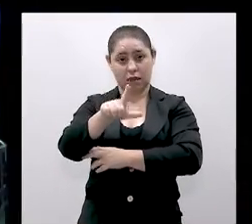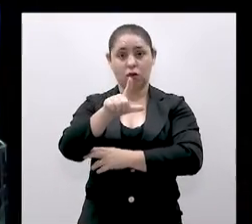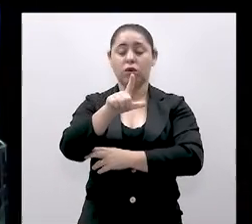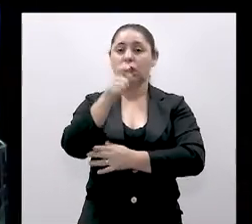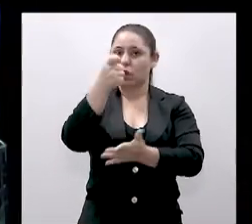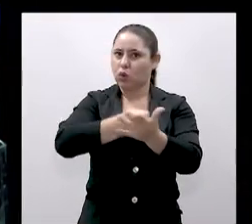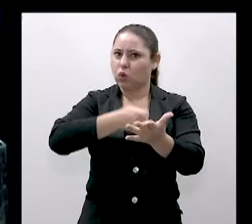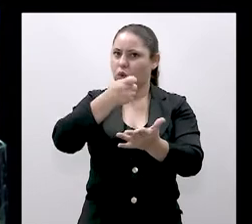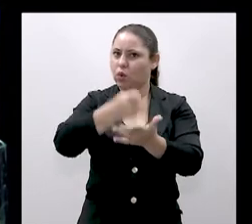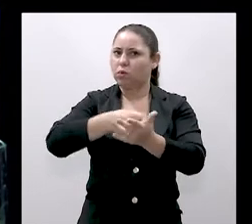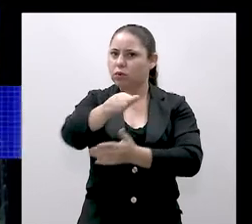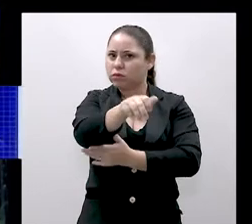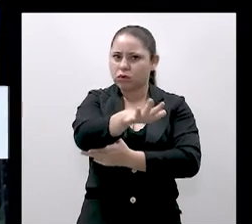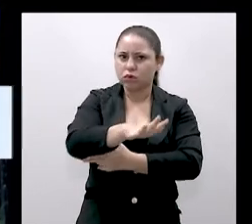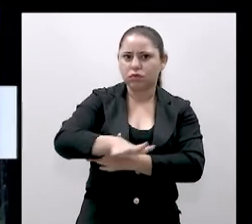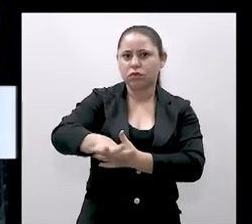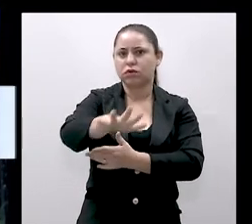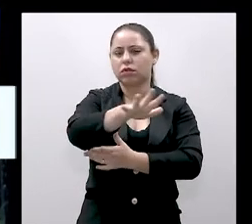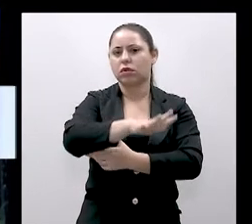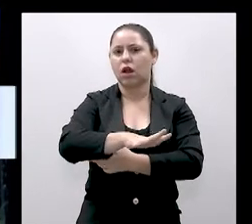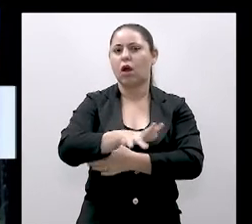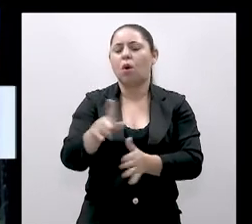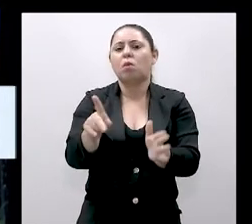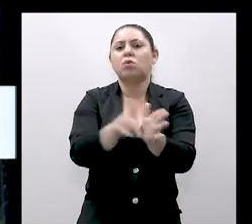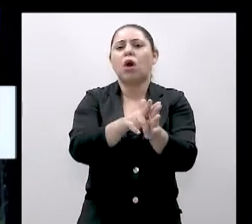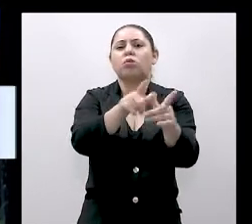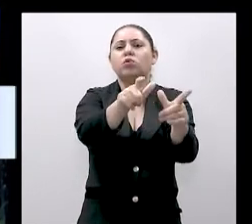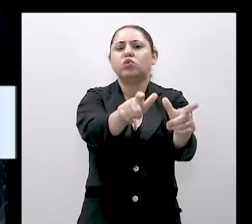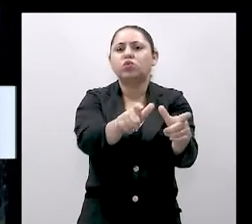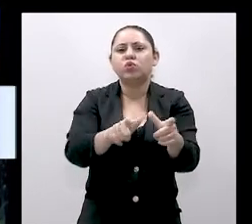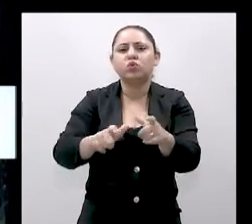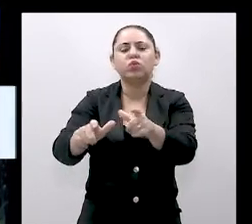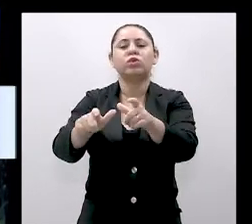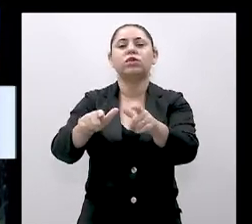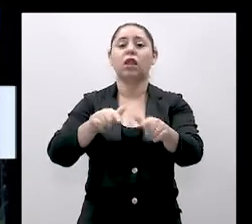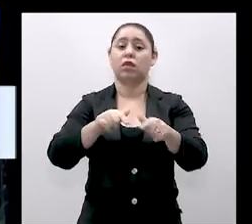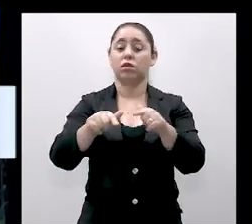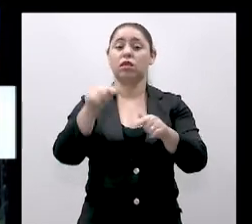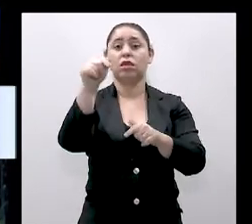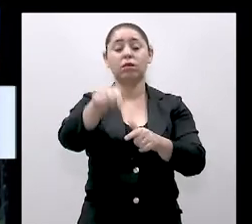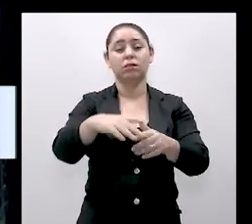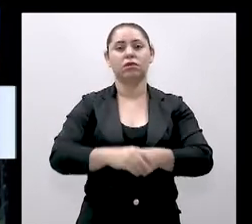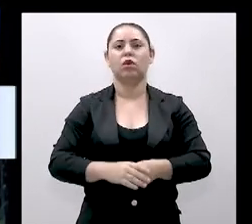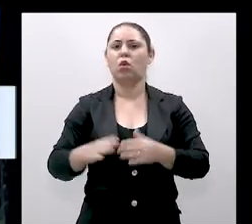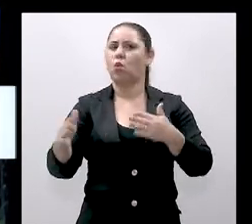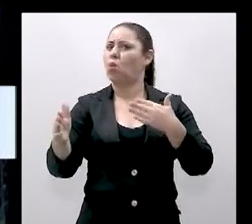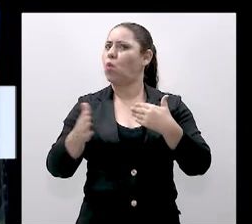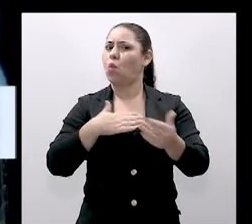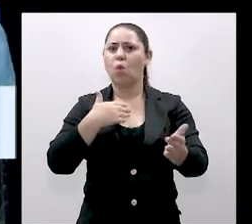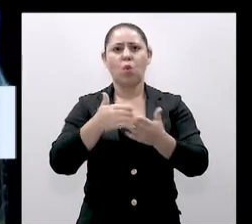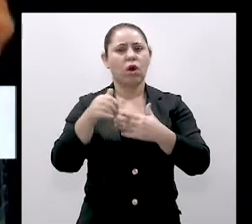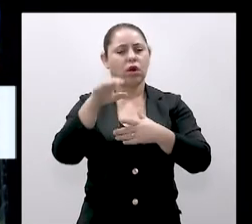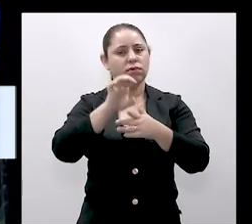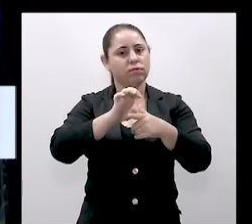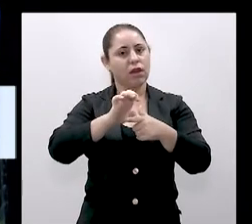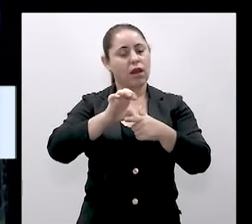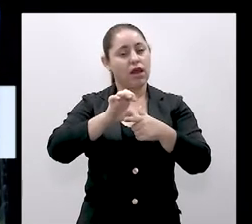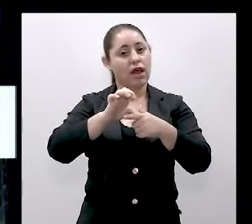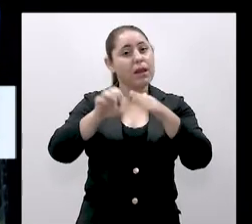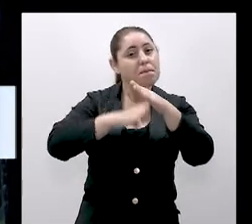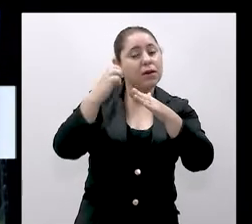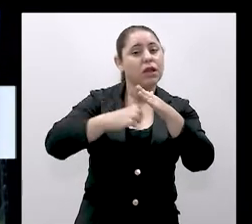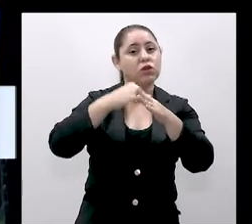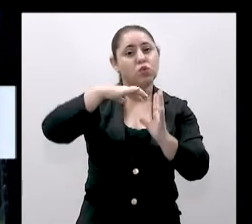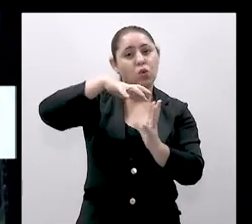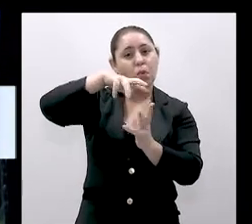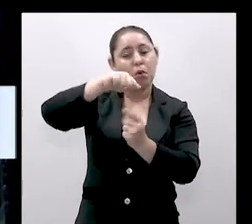e ela tem compromissos sociais nas áreas e principalmente nas áreas onde ela atua qualquer empresa